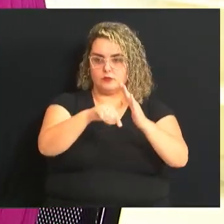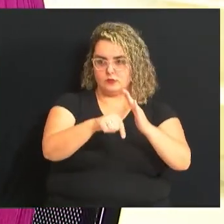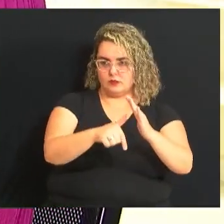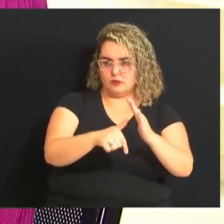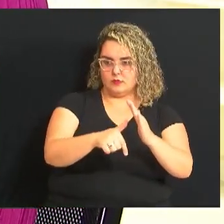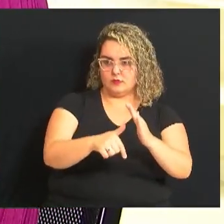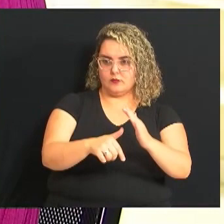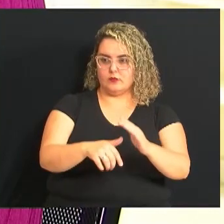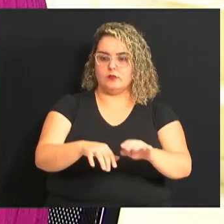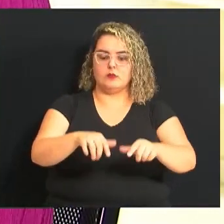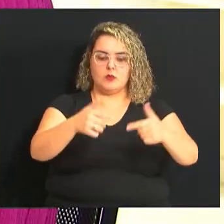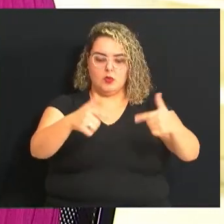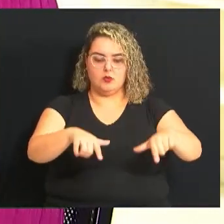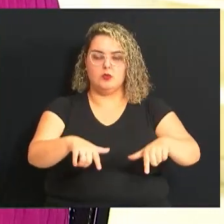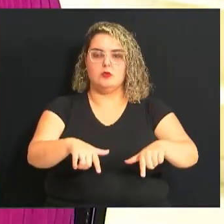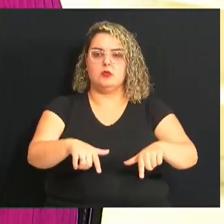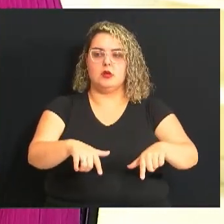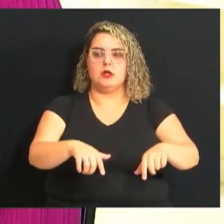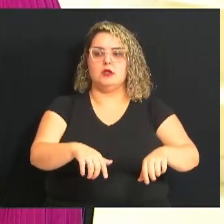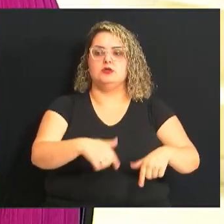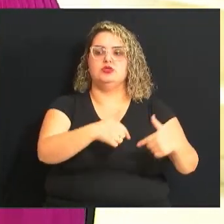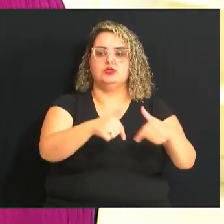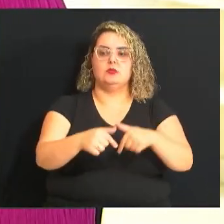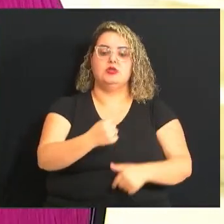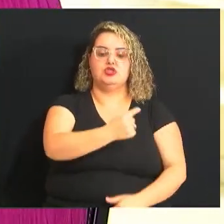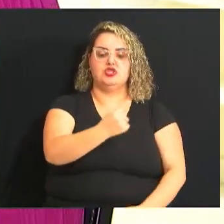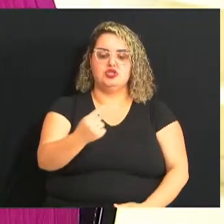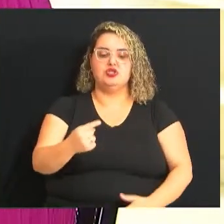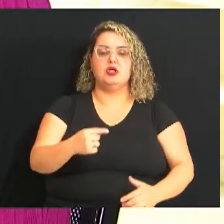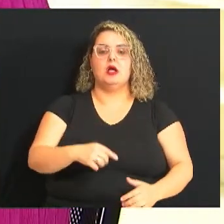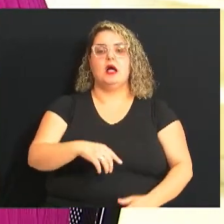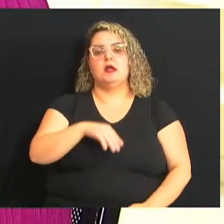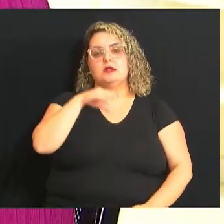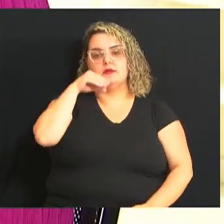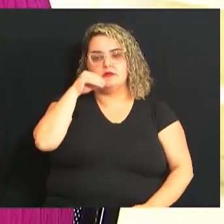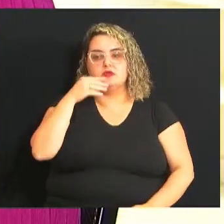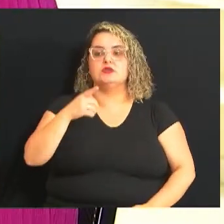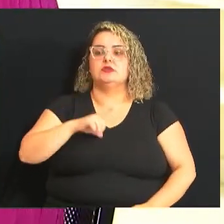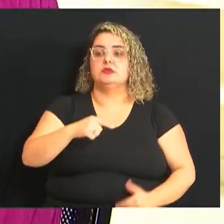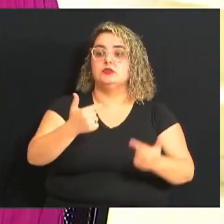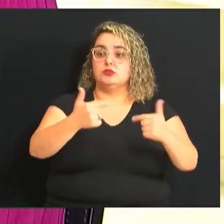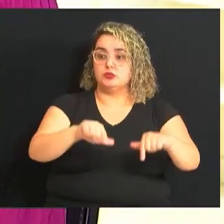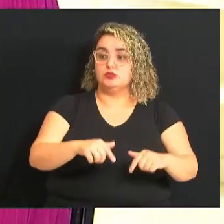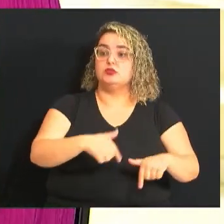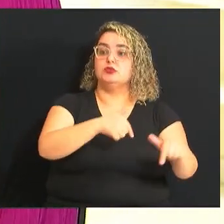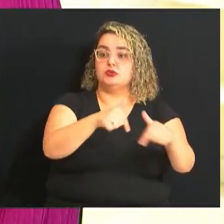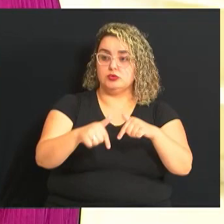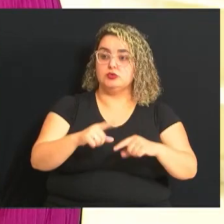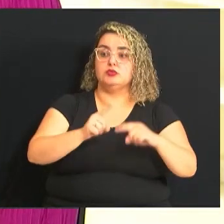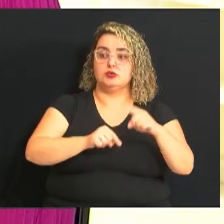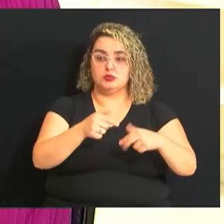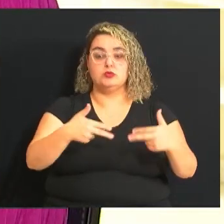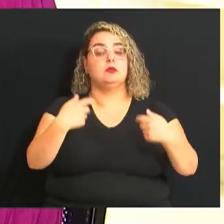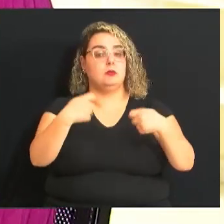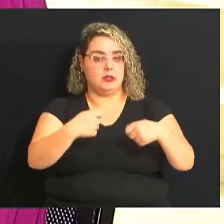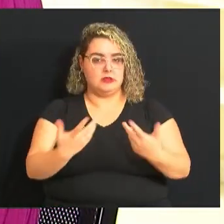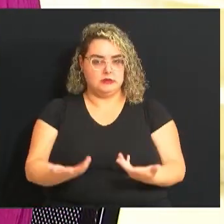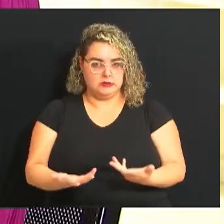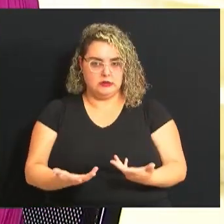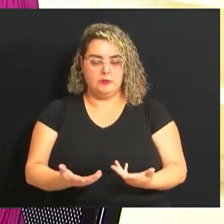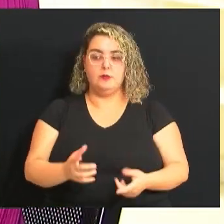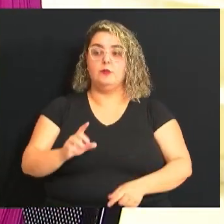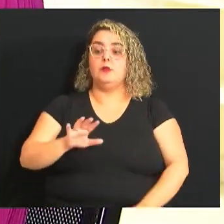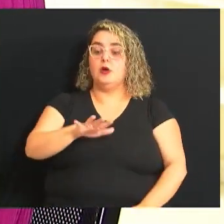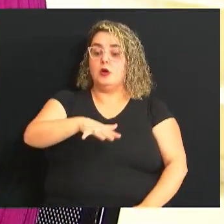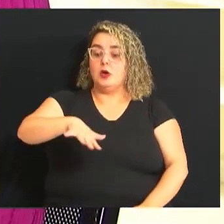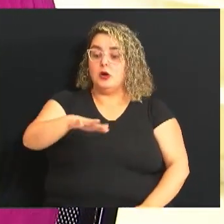a estação de trabalho na casa de cada colaborador né para que ele tenha um espaço realmente para trabalhar com os equipamentos necessários em relação a